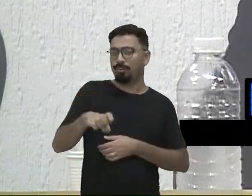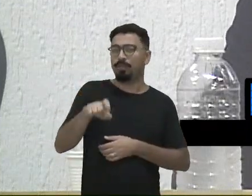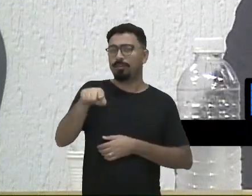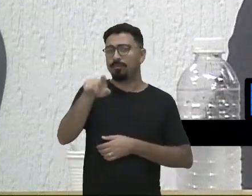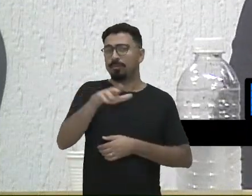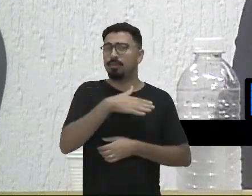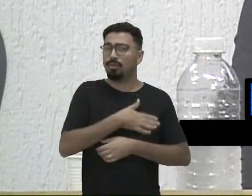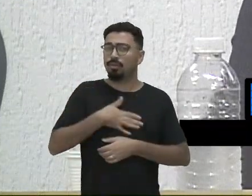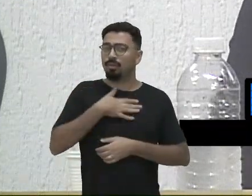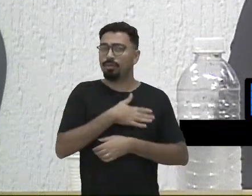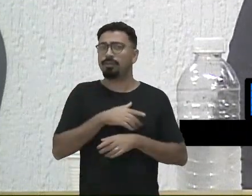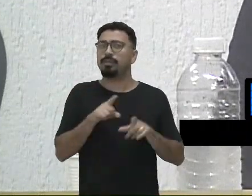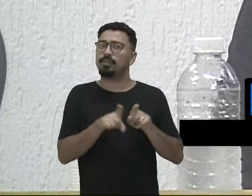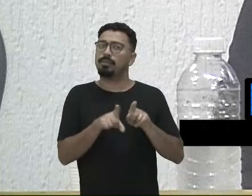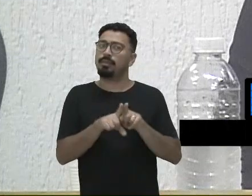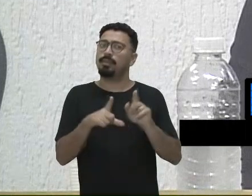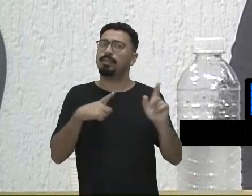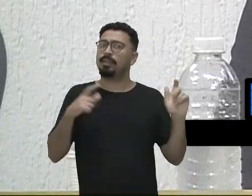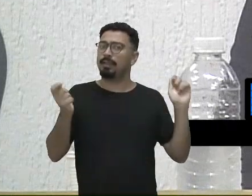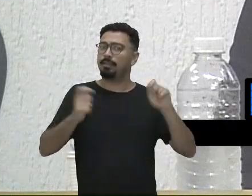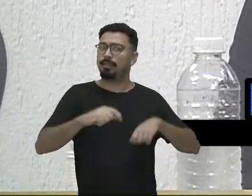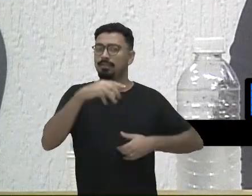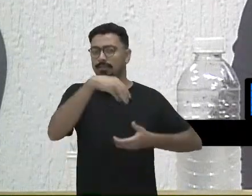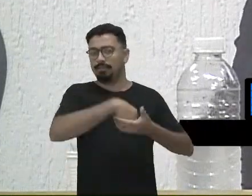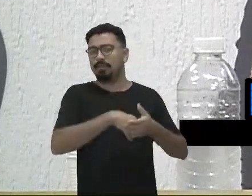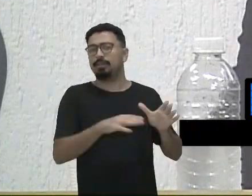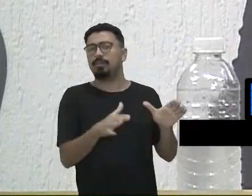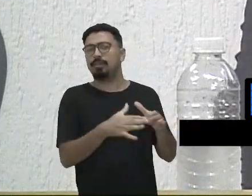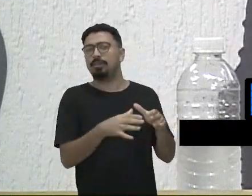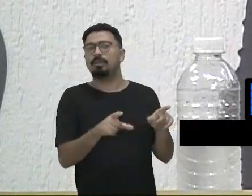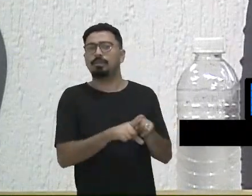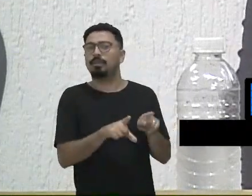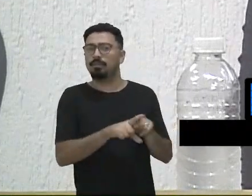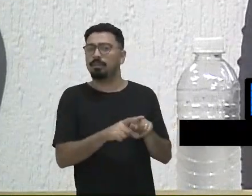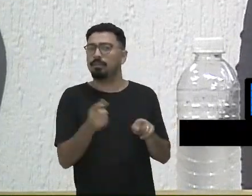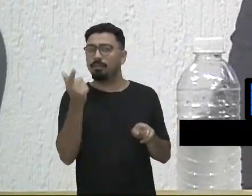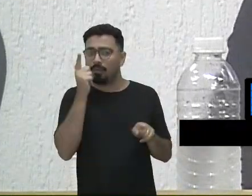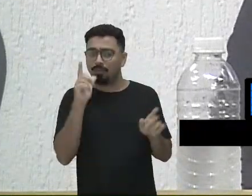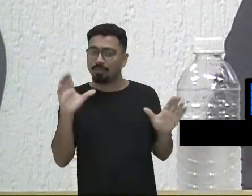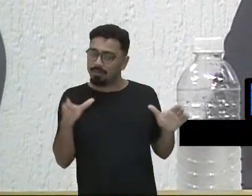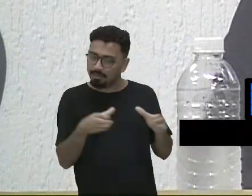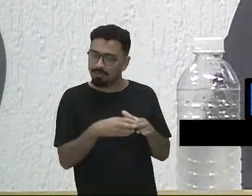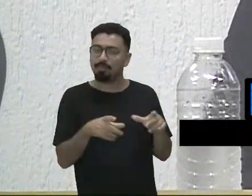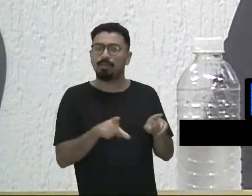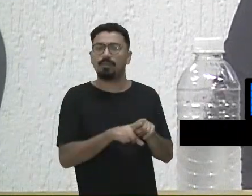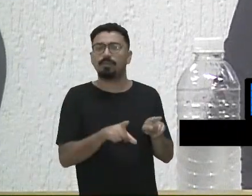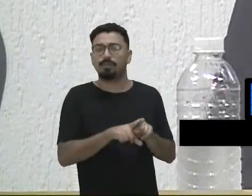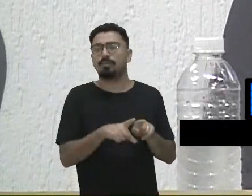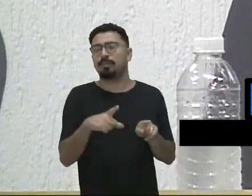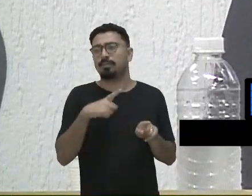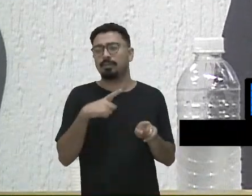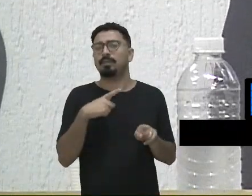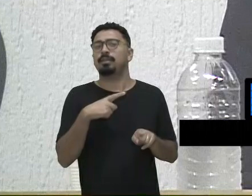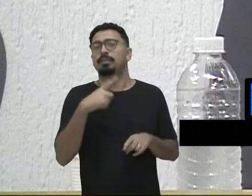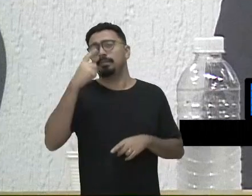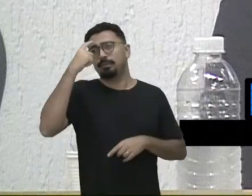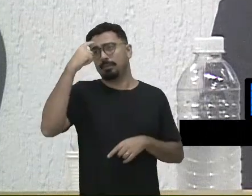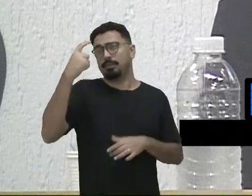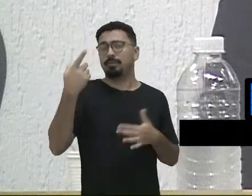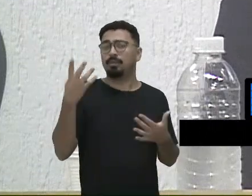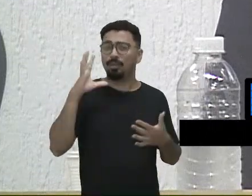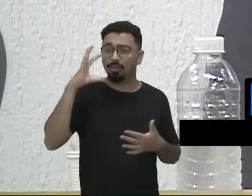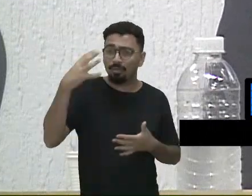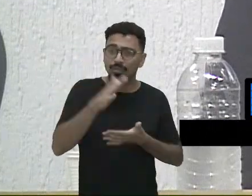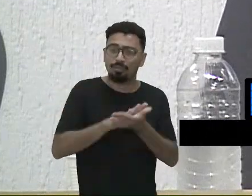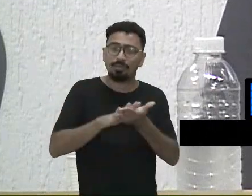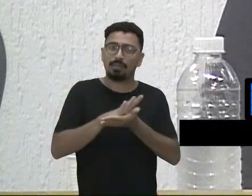E fazer uma capacitação interna com a equipe para que a equipe em si também leve isso em consideração. Porque não adianta eu chegar na